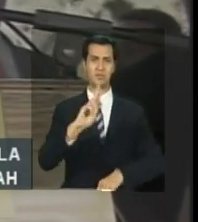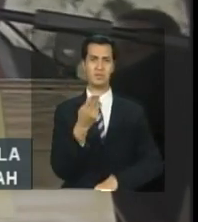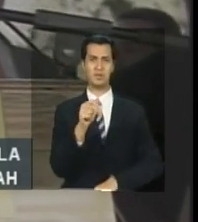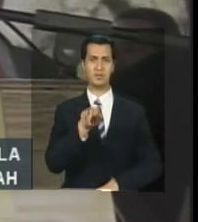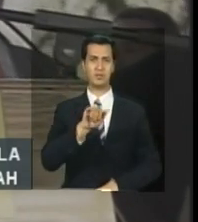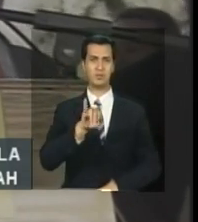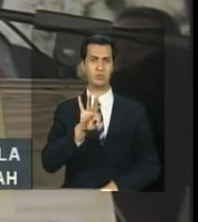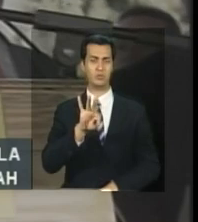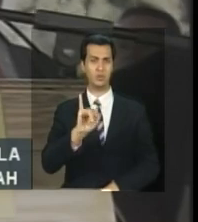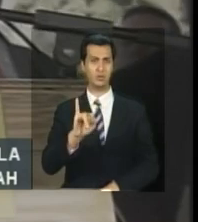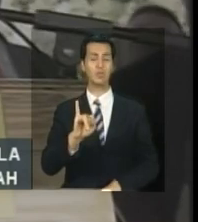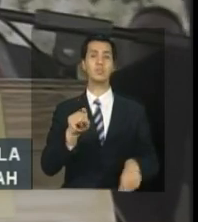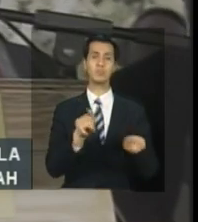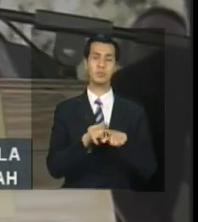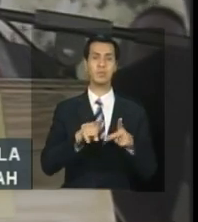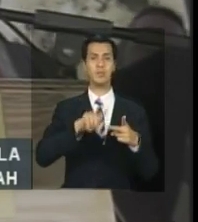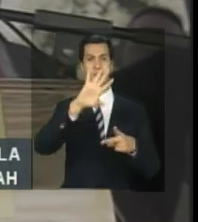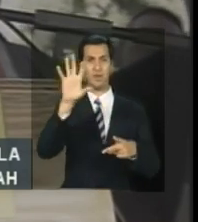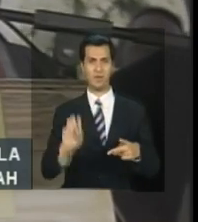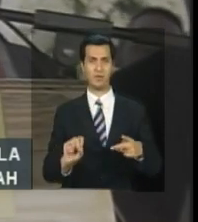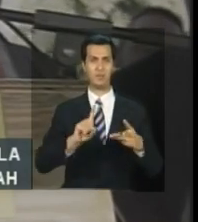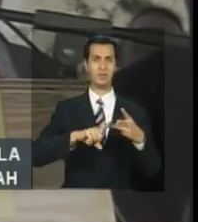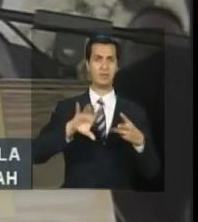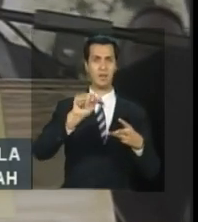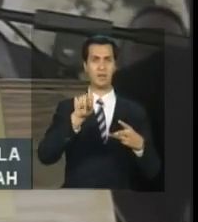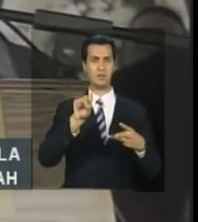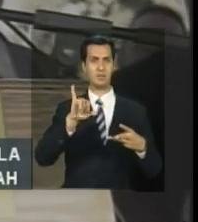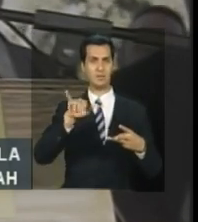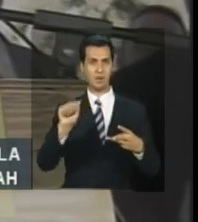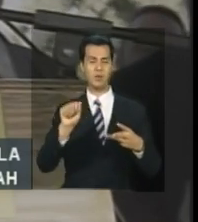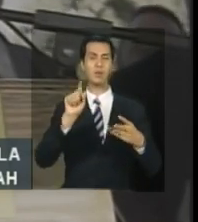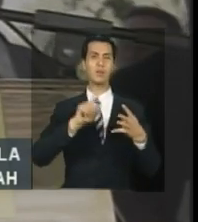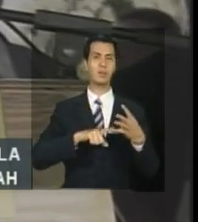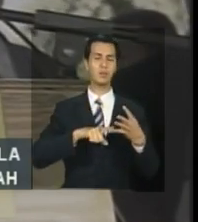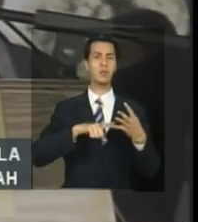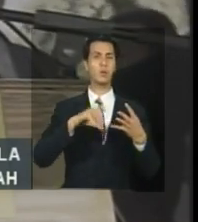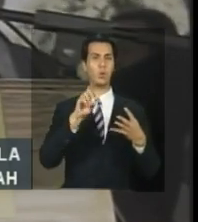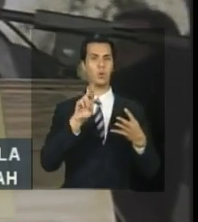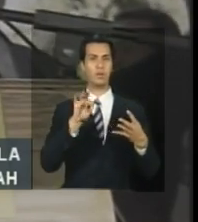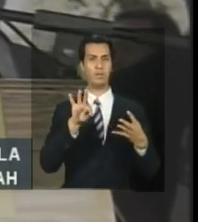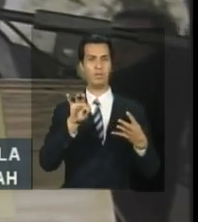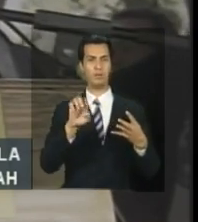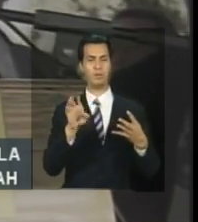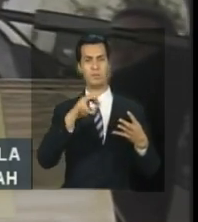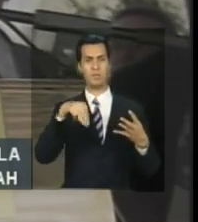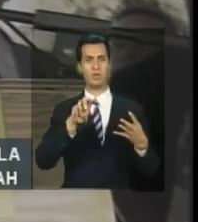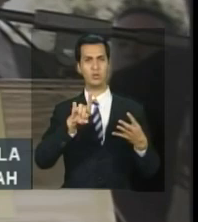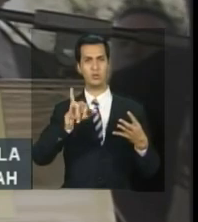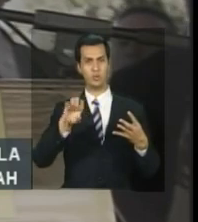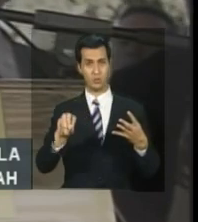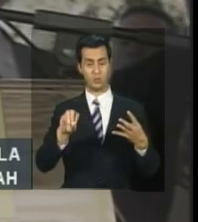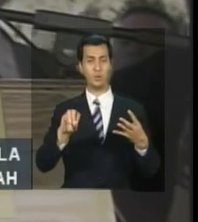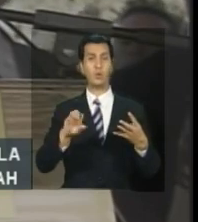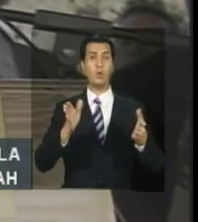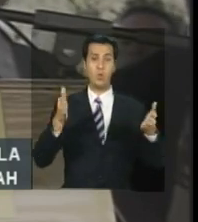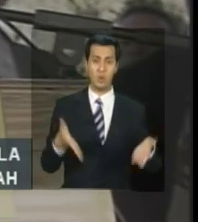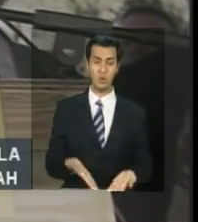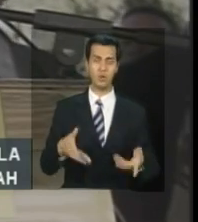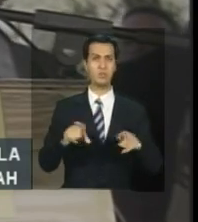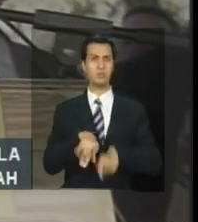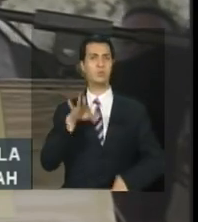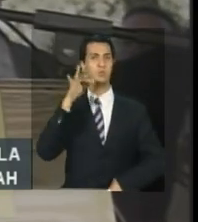partes do mundo, na África, na Ásia e no Oriente Médio, no passado, no presente, o